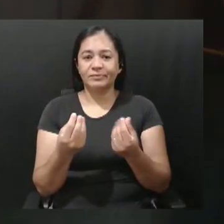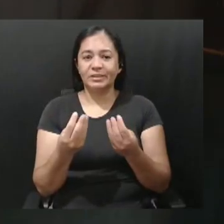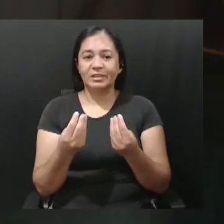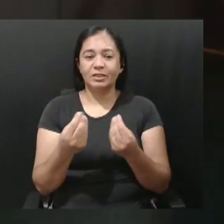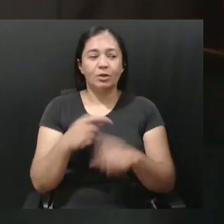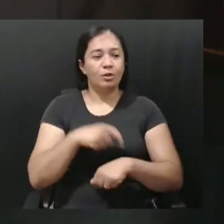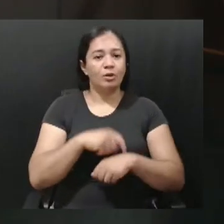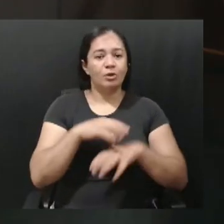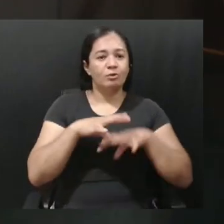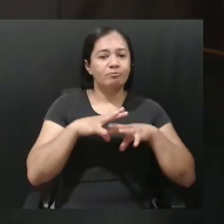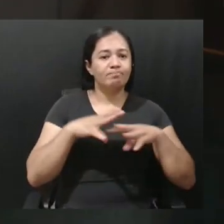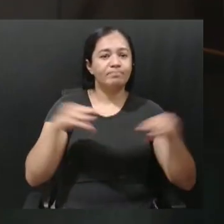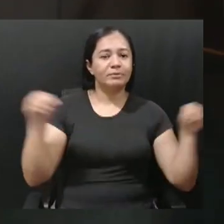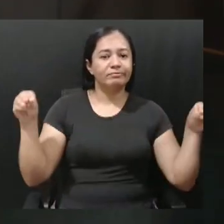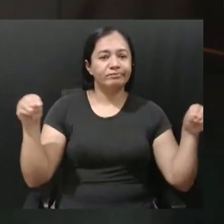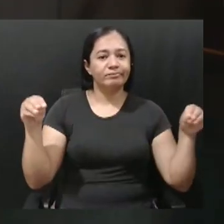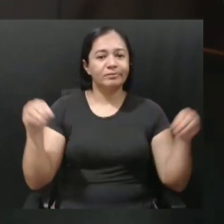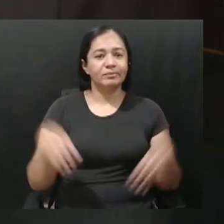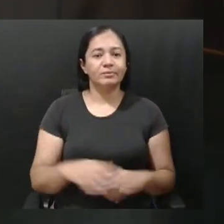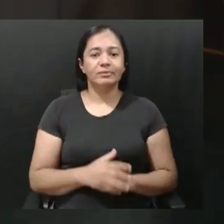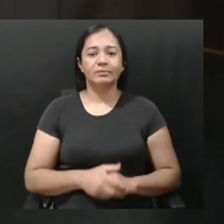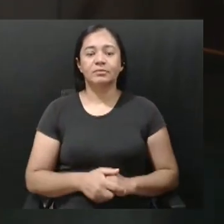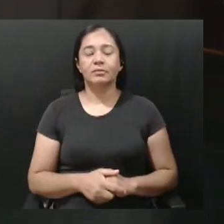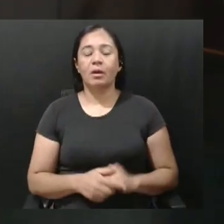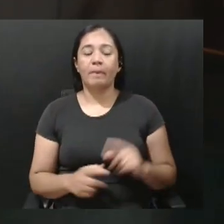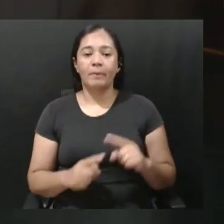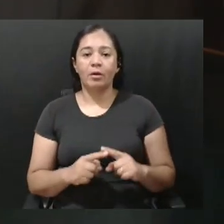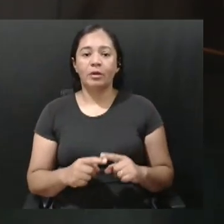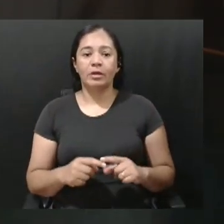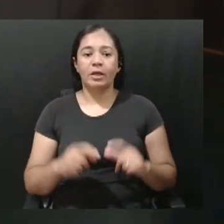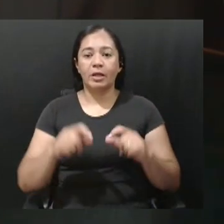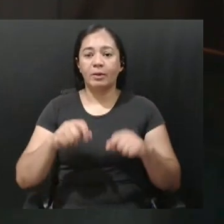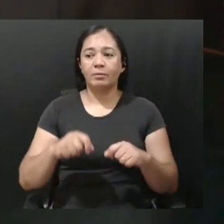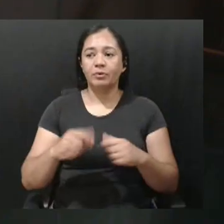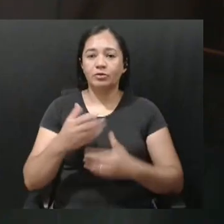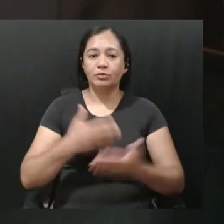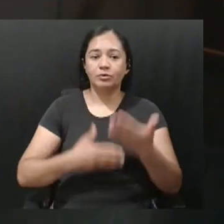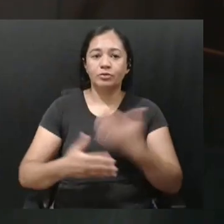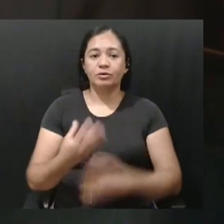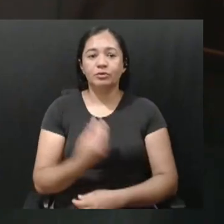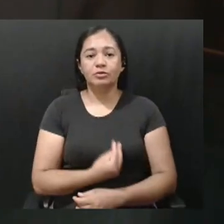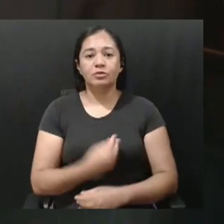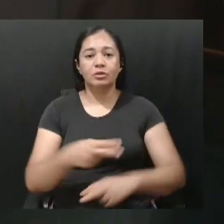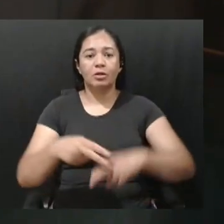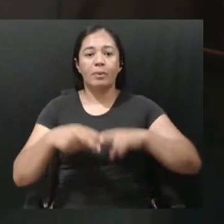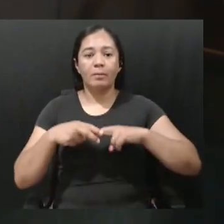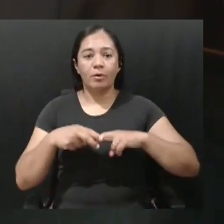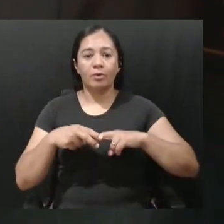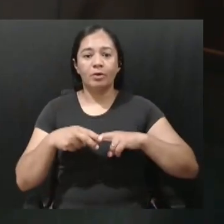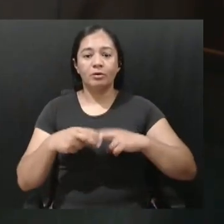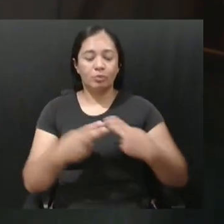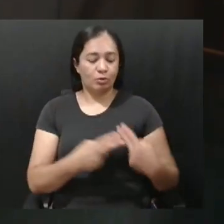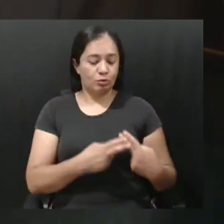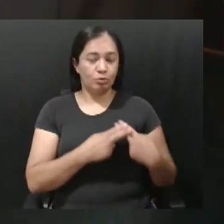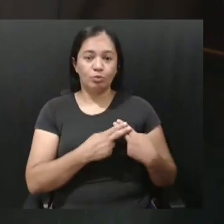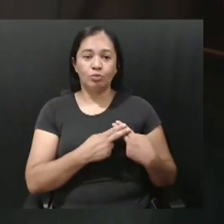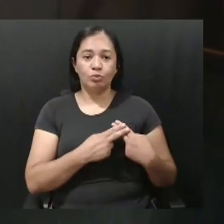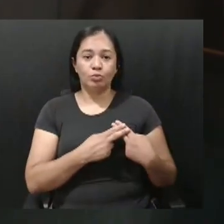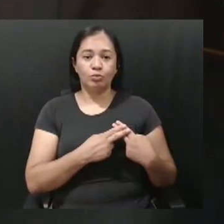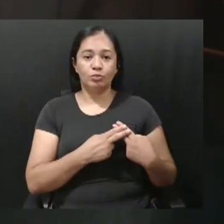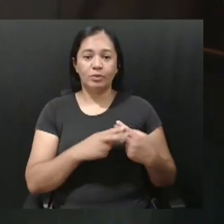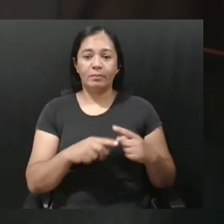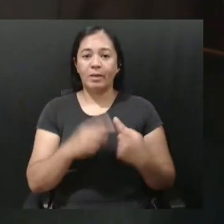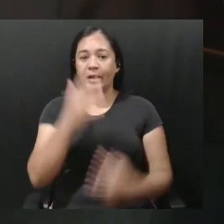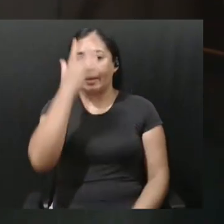né, que seriam de confraternização por conta do luto, Uhum. né, e aí a família viveu